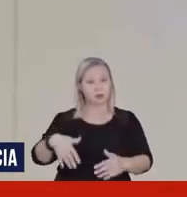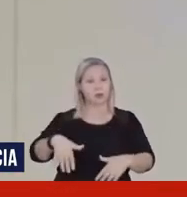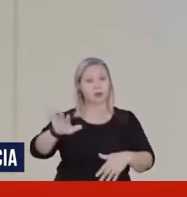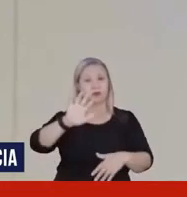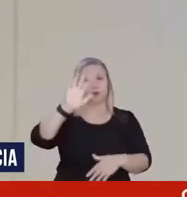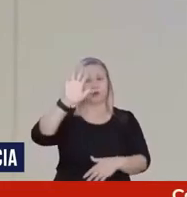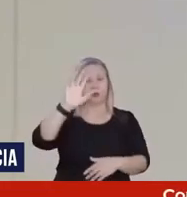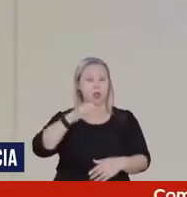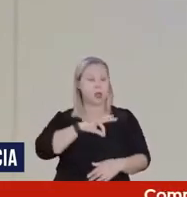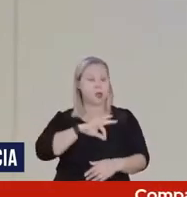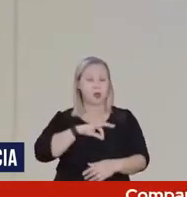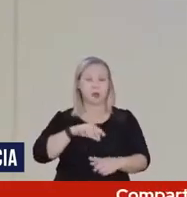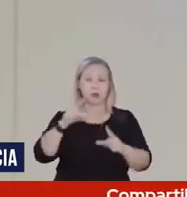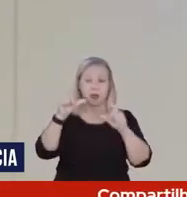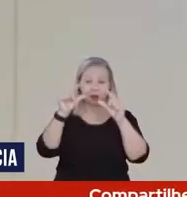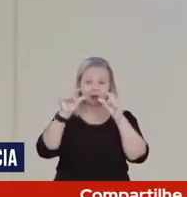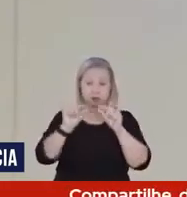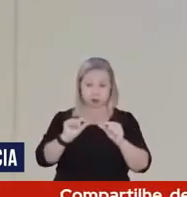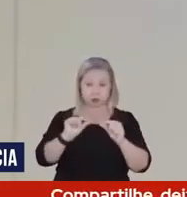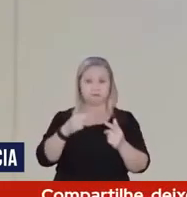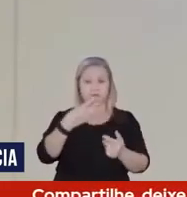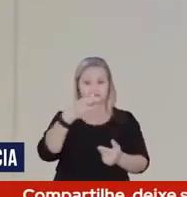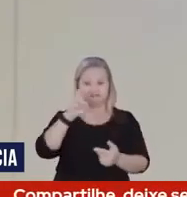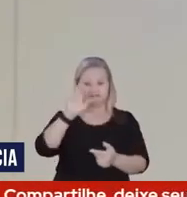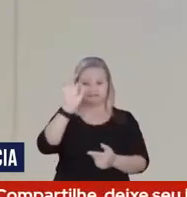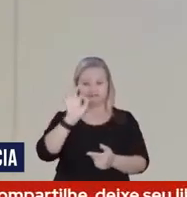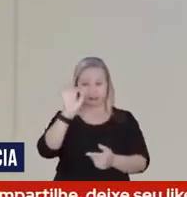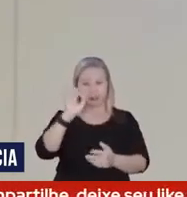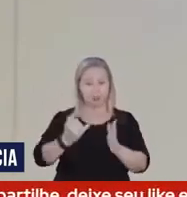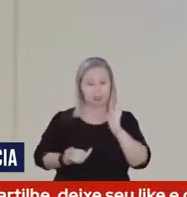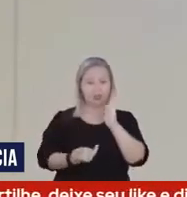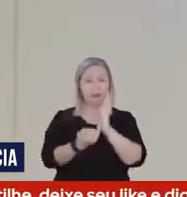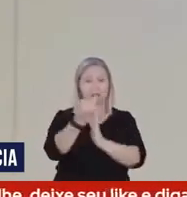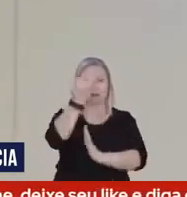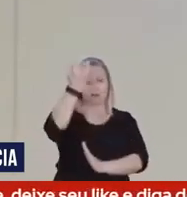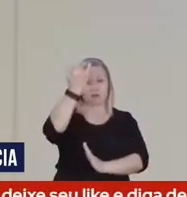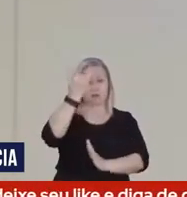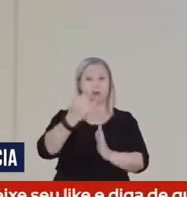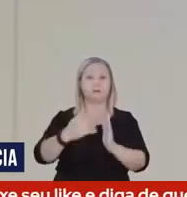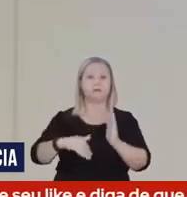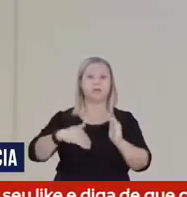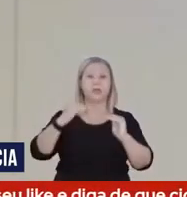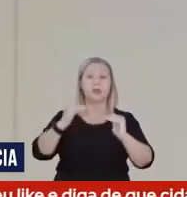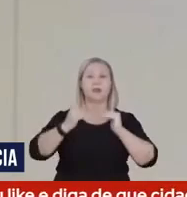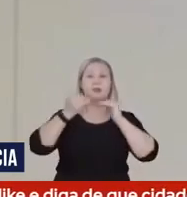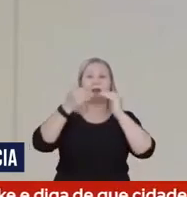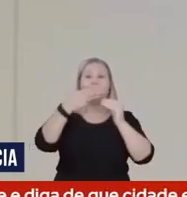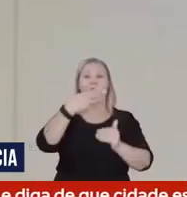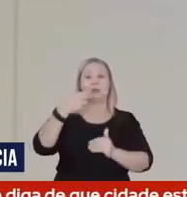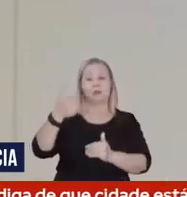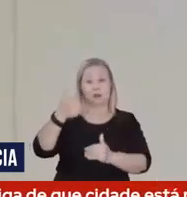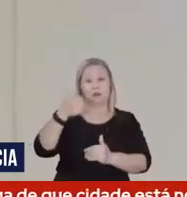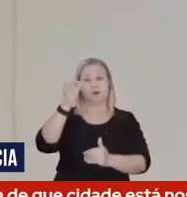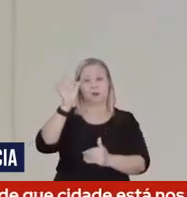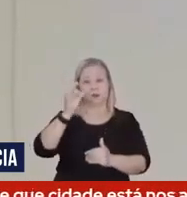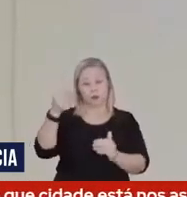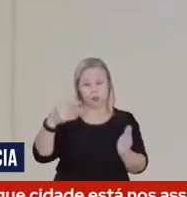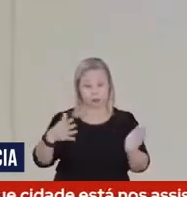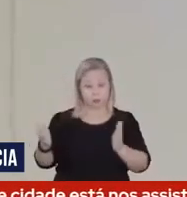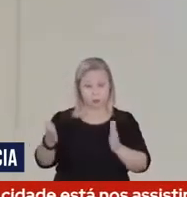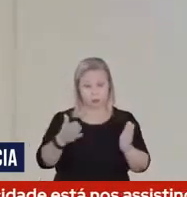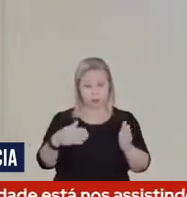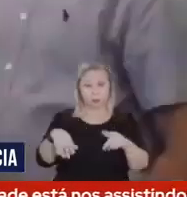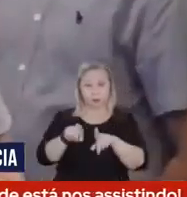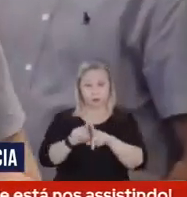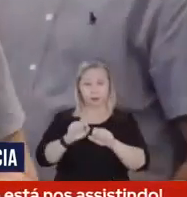a inflação cresceu 31% no mesmo período. Ou seja, fica claro para a gente que, sem dúvida,